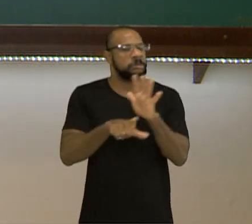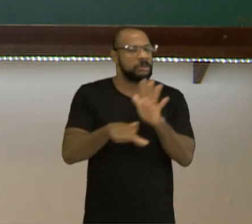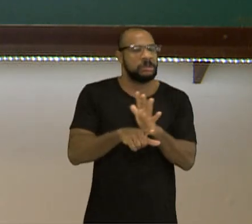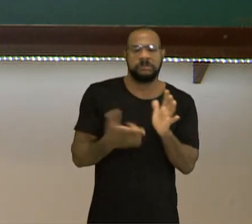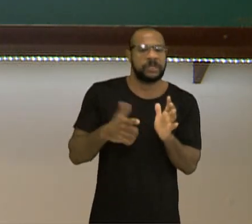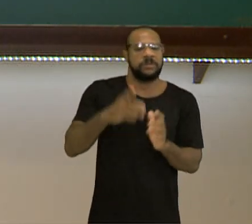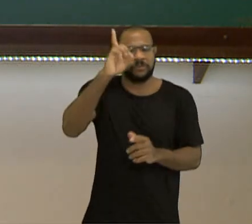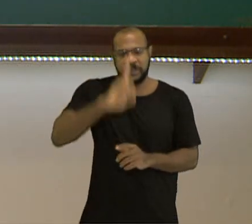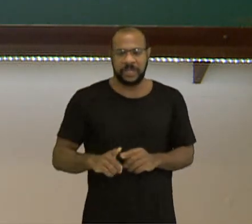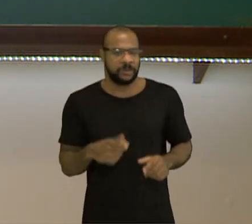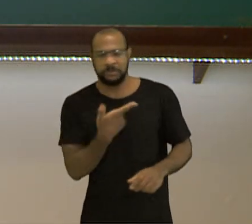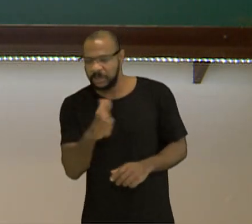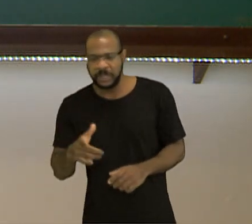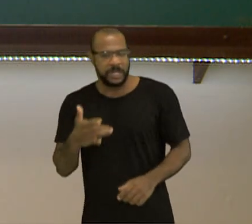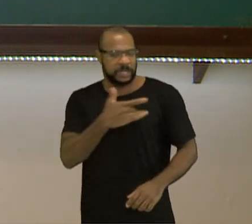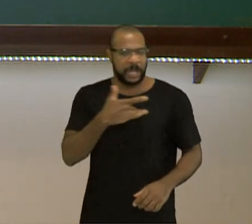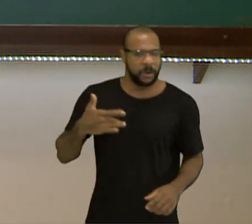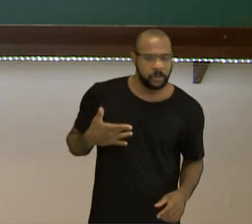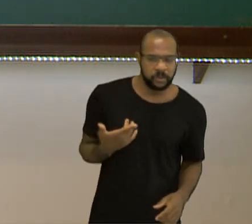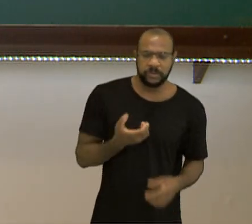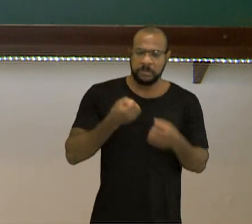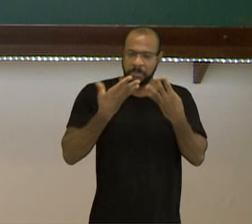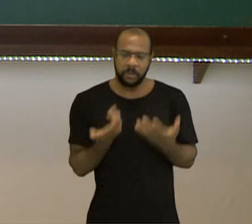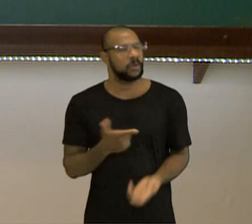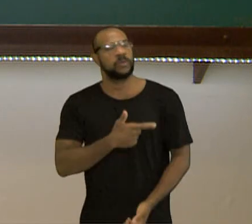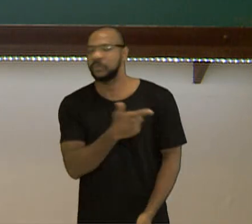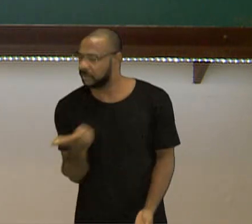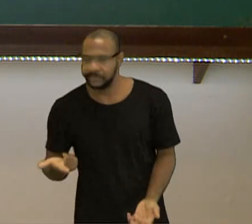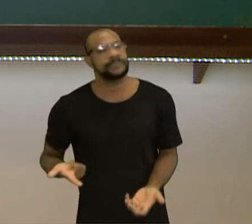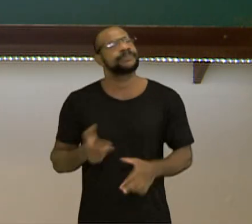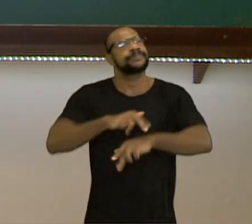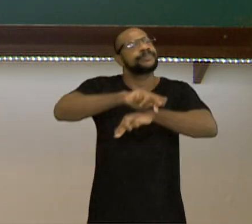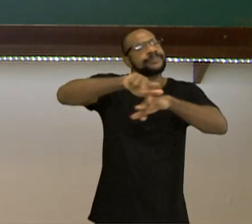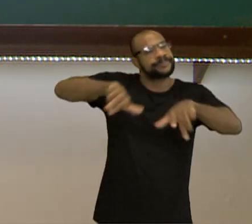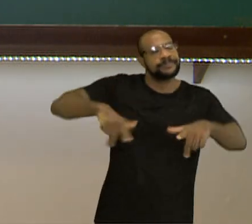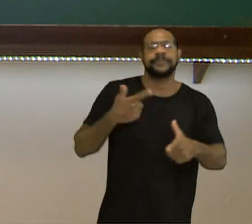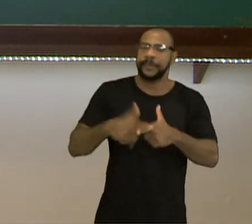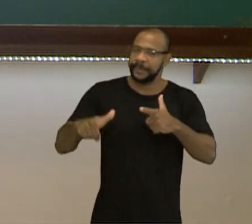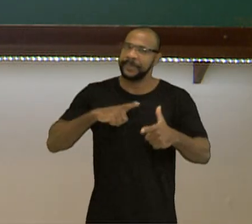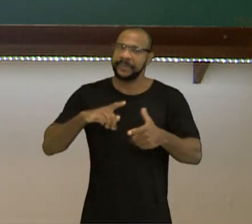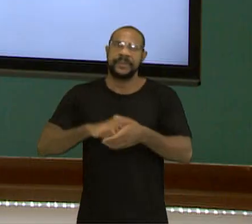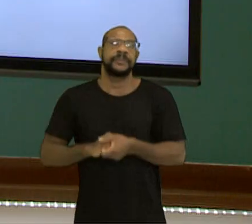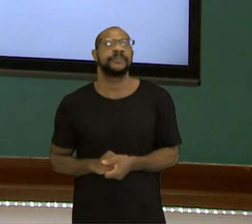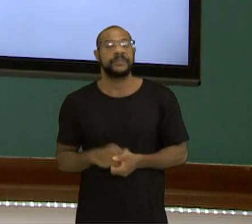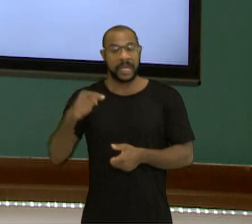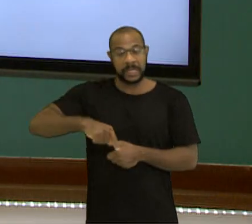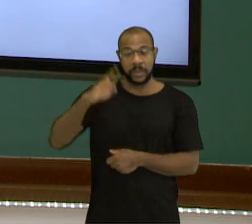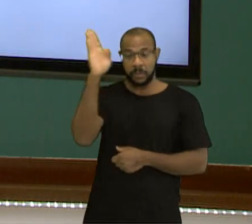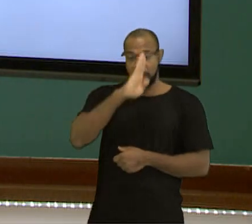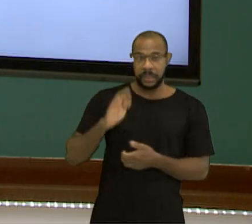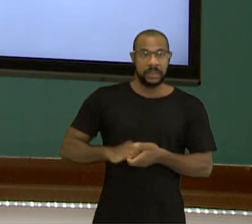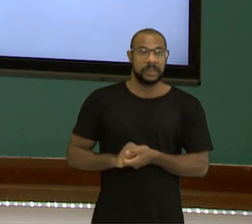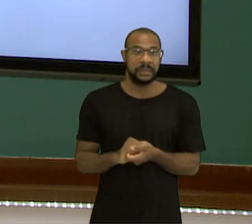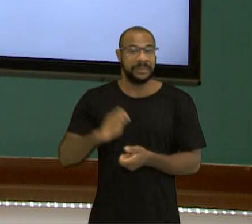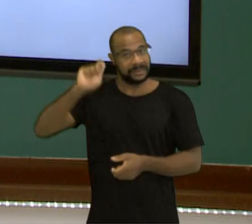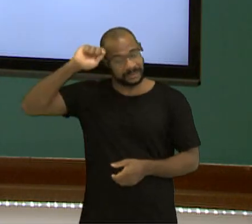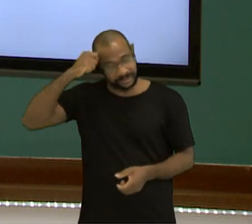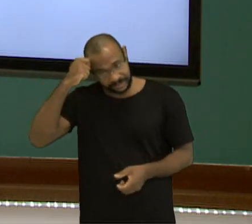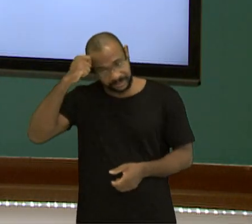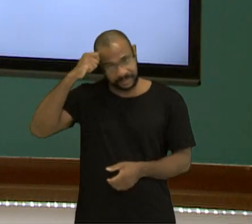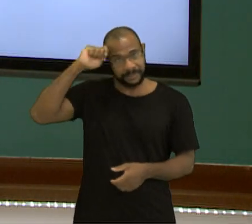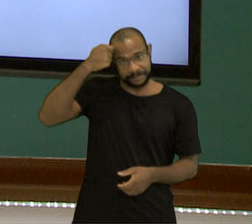condições insalubres de trabalho, de moradia e uma série de problemas, né? Aqui no Brasil, os negros e